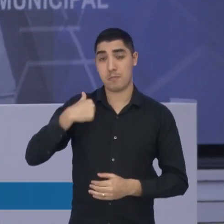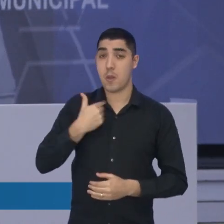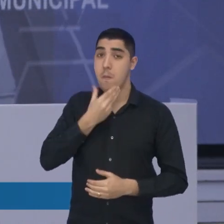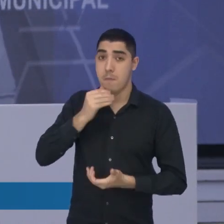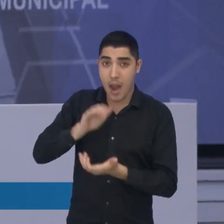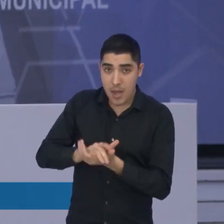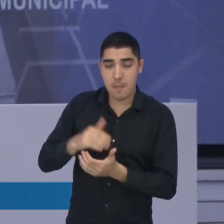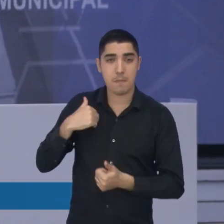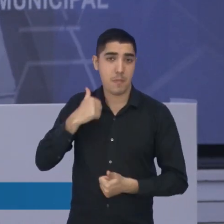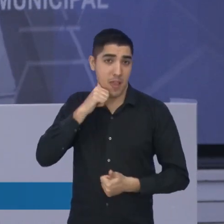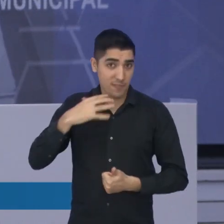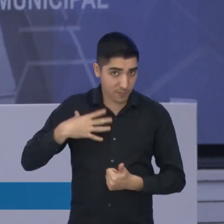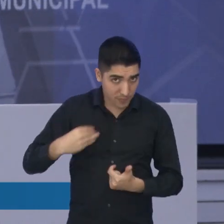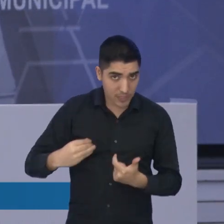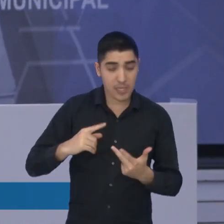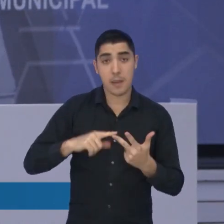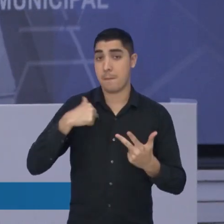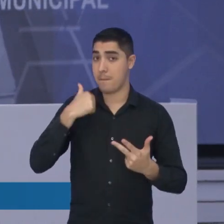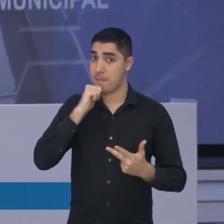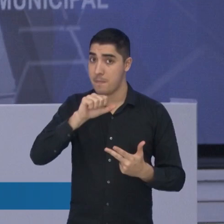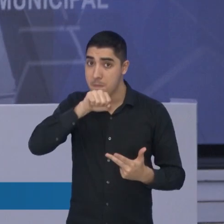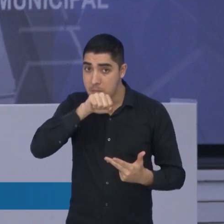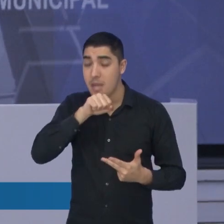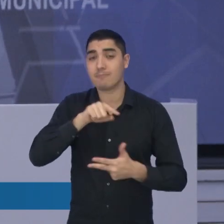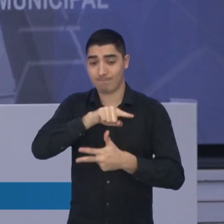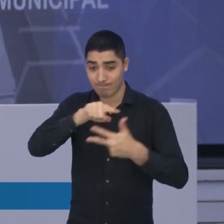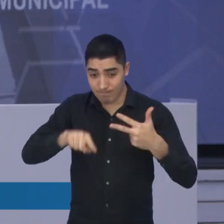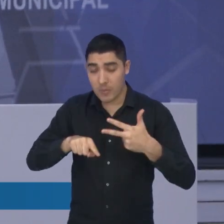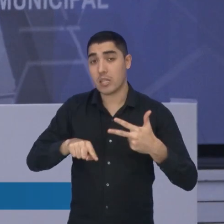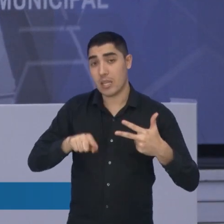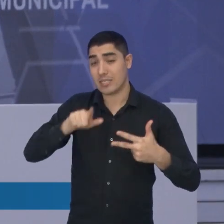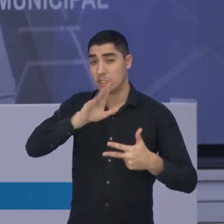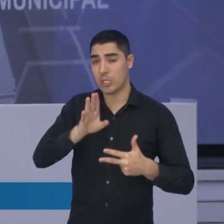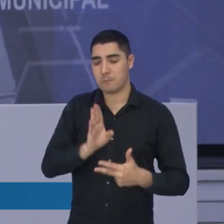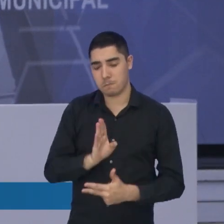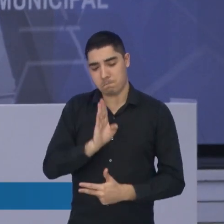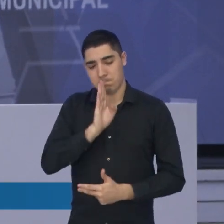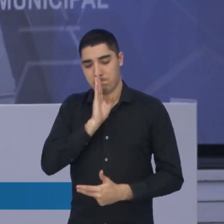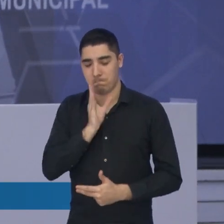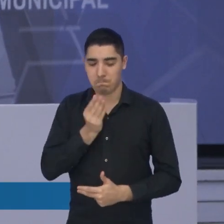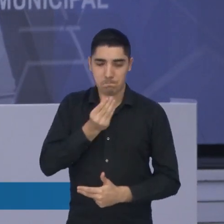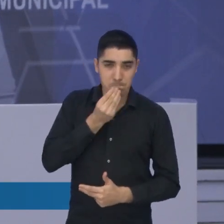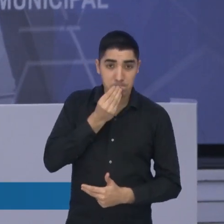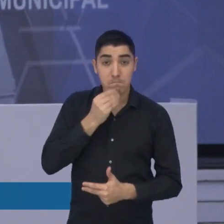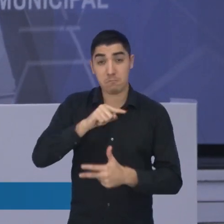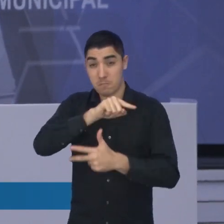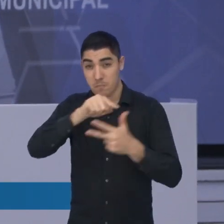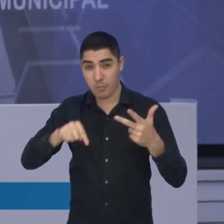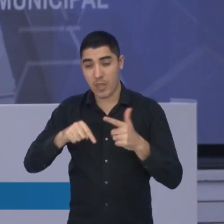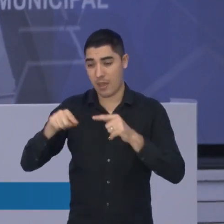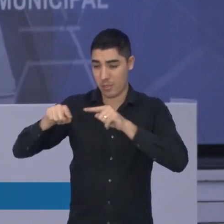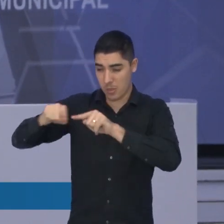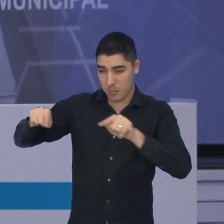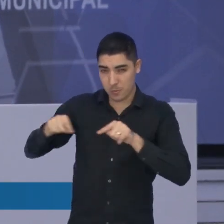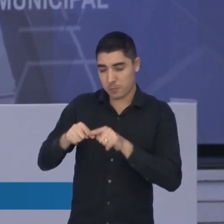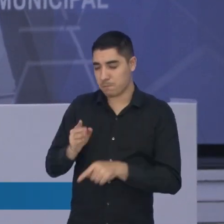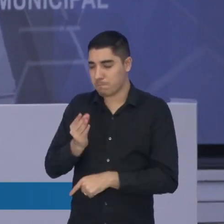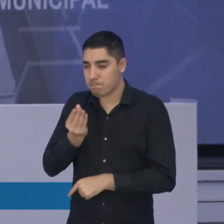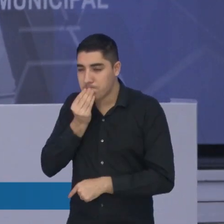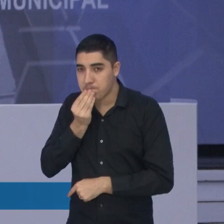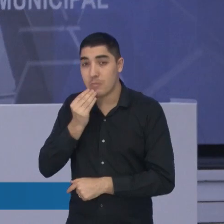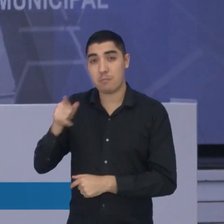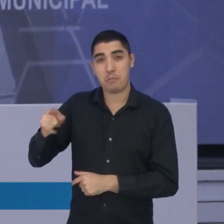mãe, sofreram calados durante o processo de entrevistas e redação, presos no quarto, sem poder fazer barulho